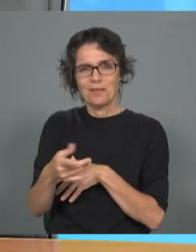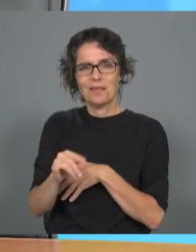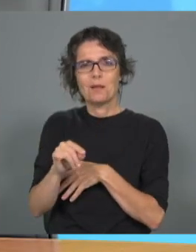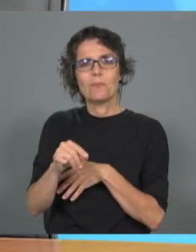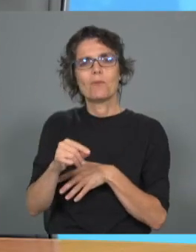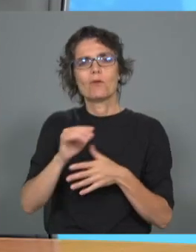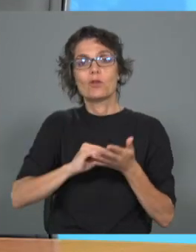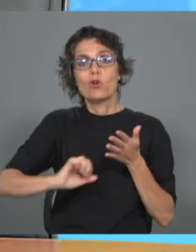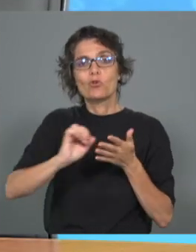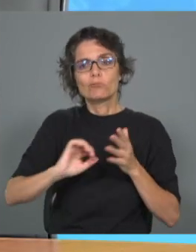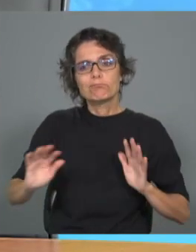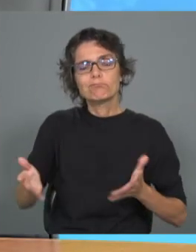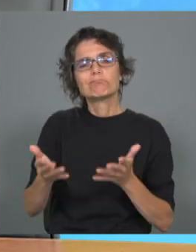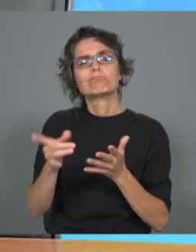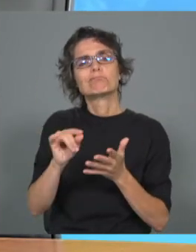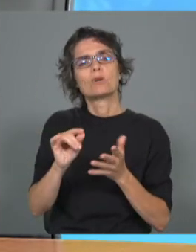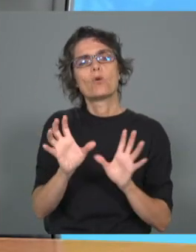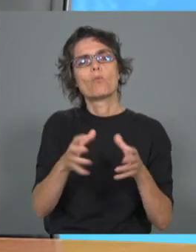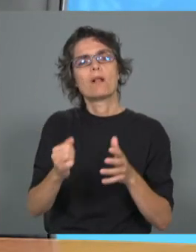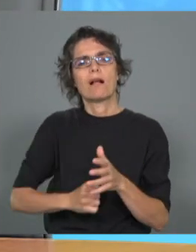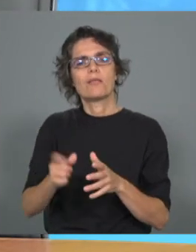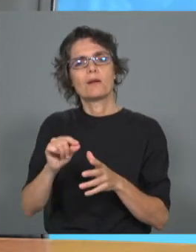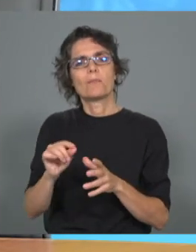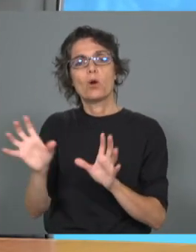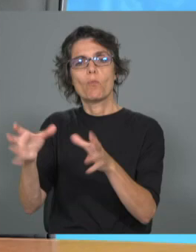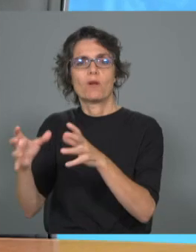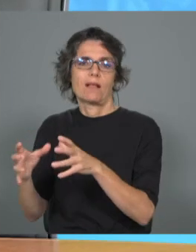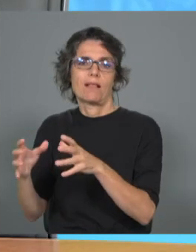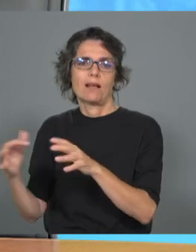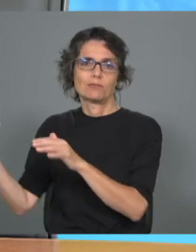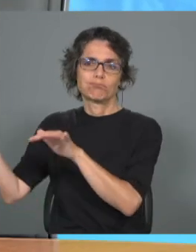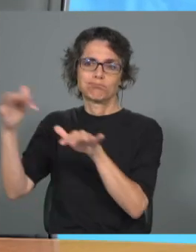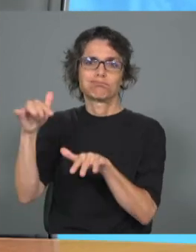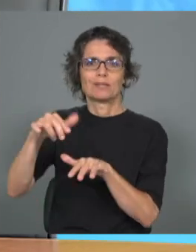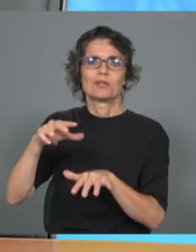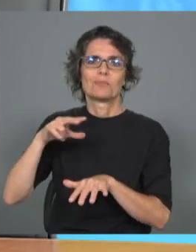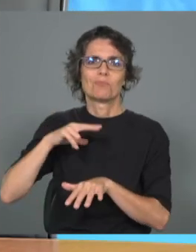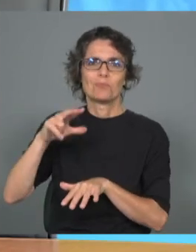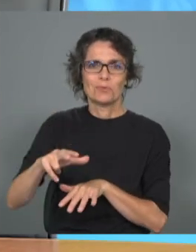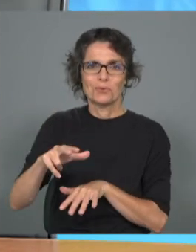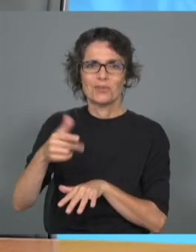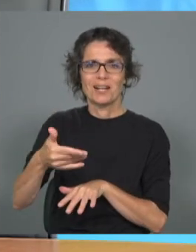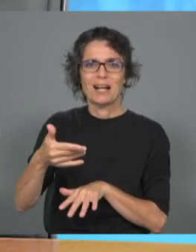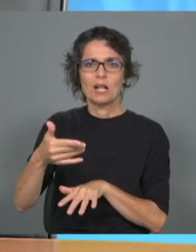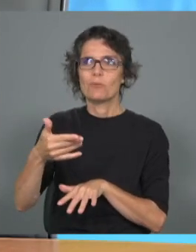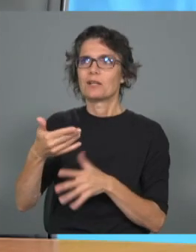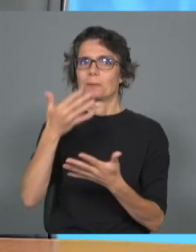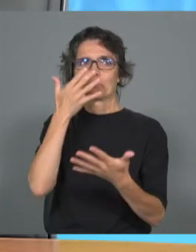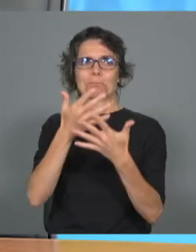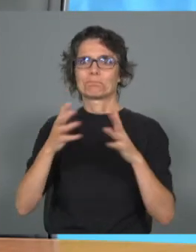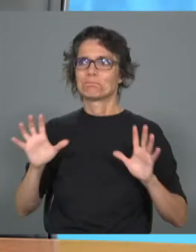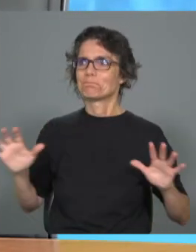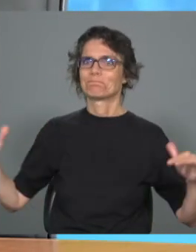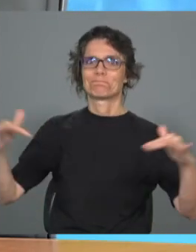secretariados, pelas comunidades católicas e por comunidades imigrantes que estão aqui em Portugal portanto, vamos ter toda esta realidade a